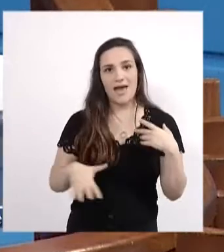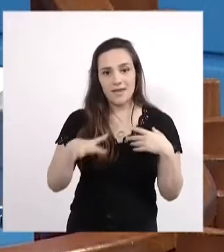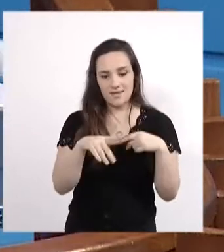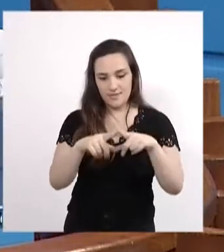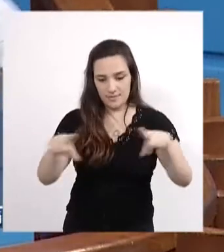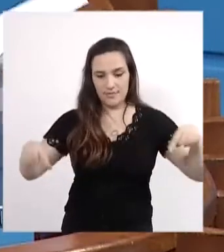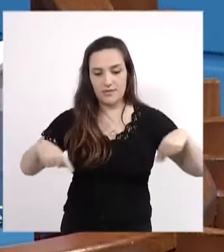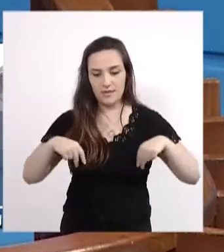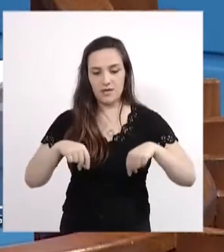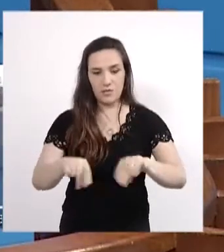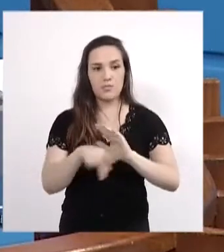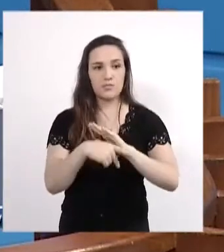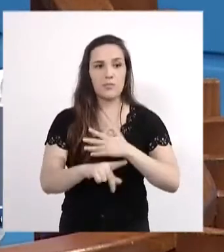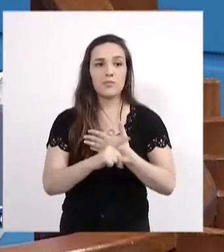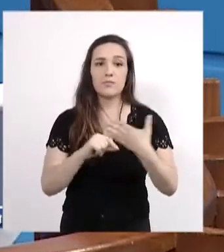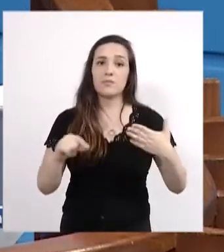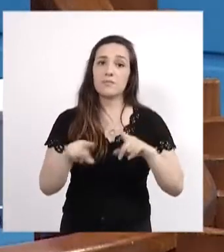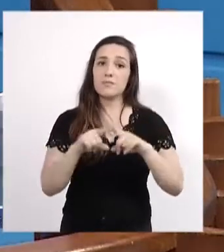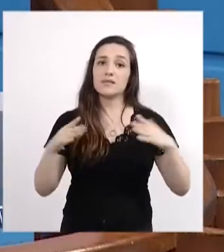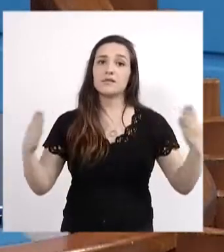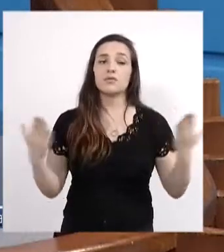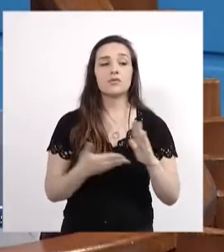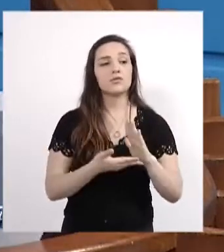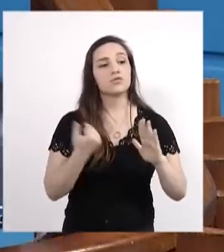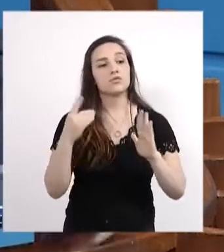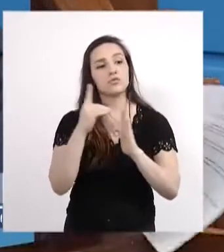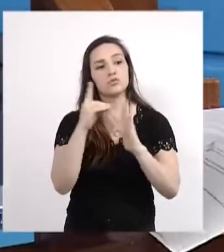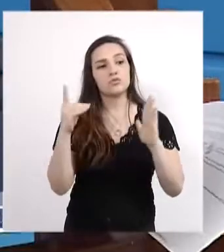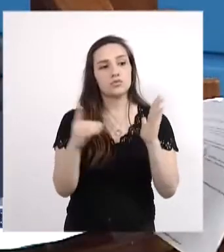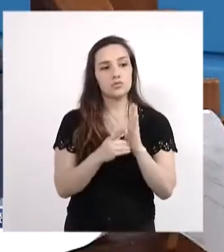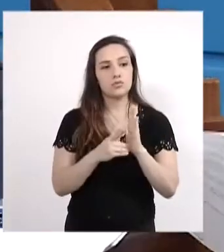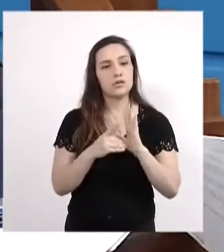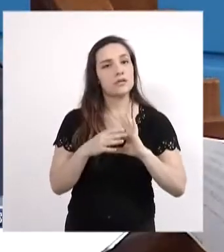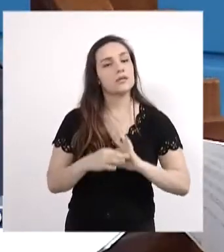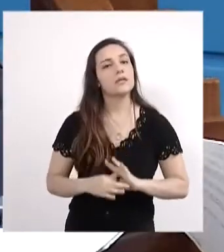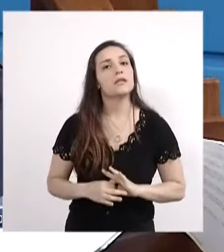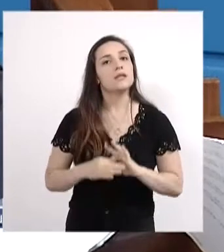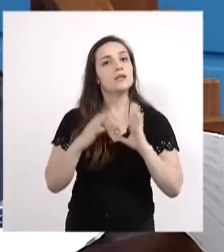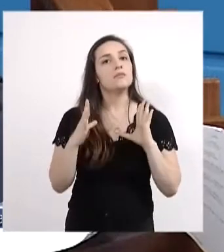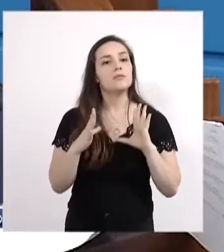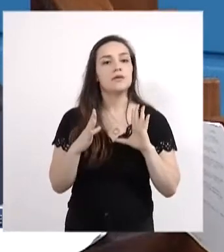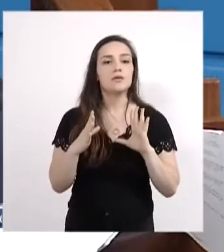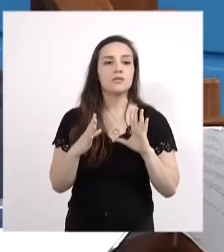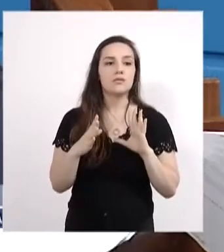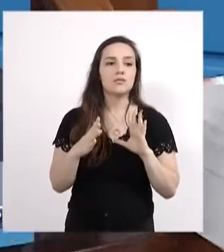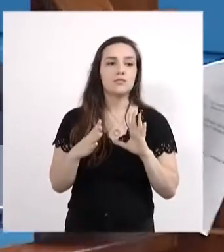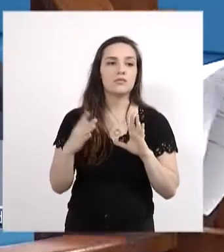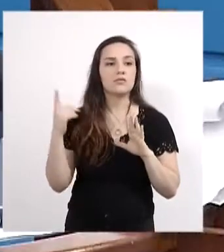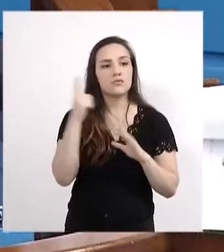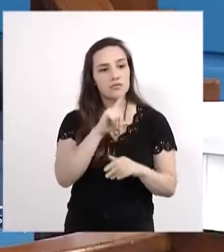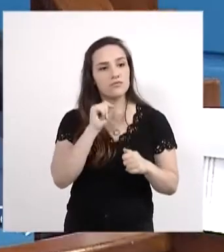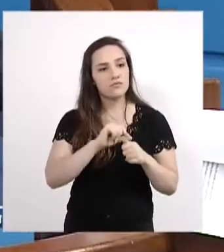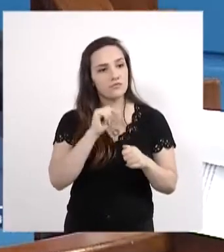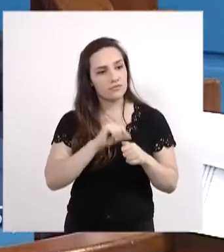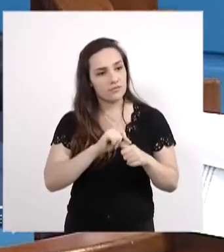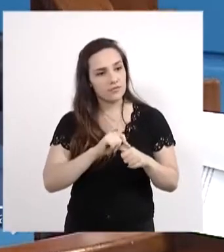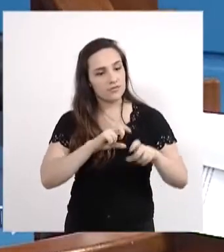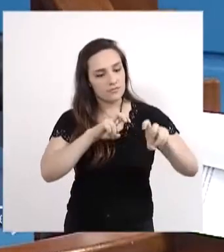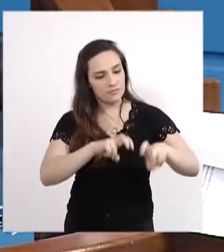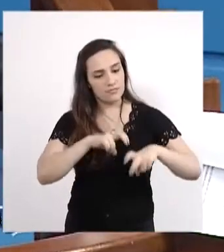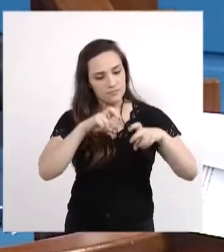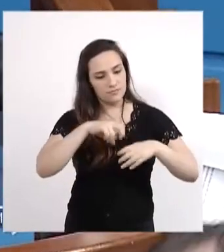essa decisão do governo Bolsonaro de liberar o plantio da